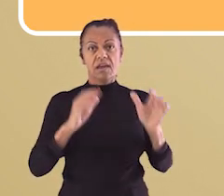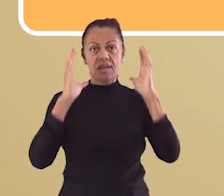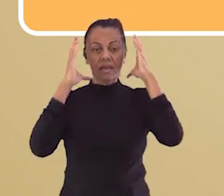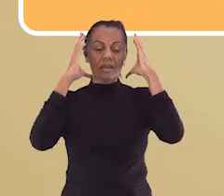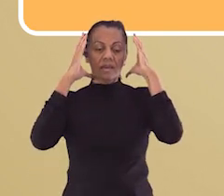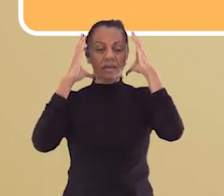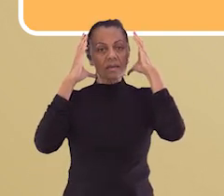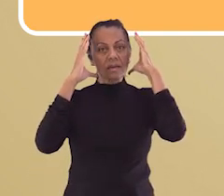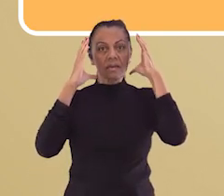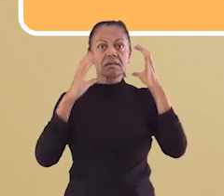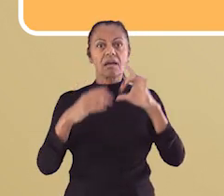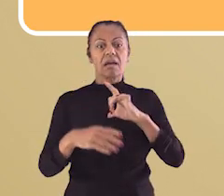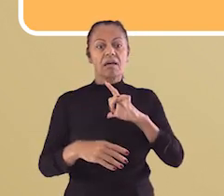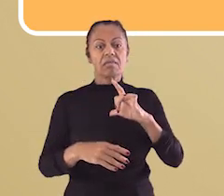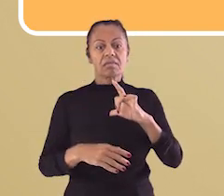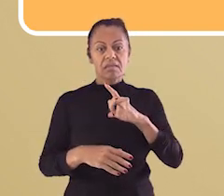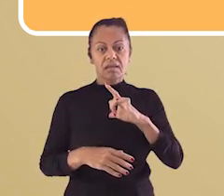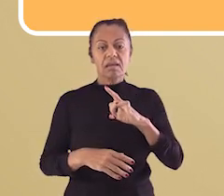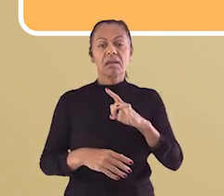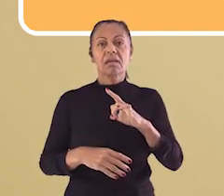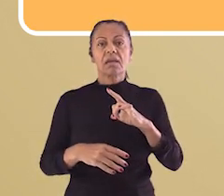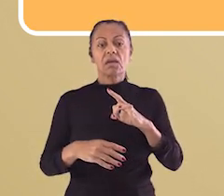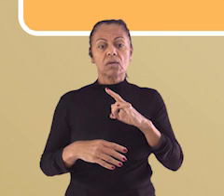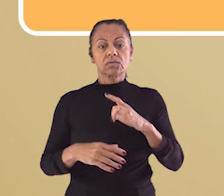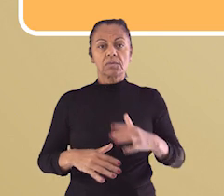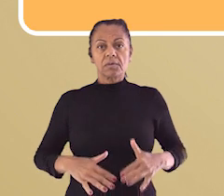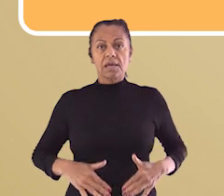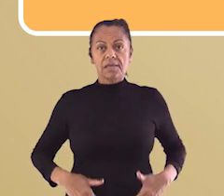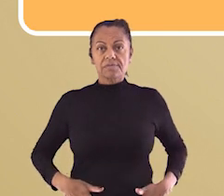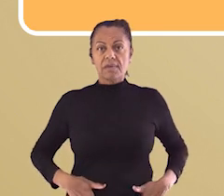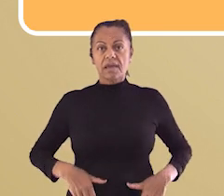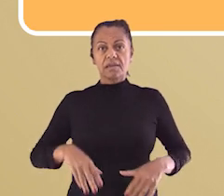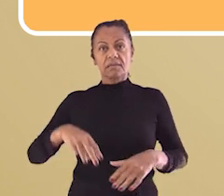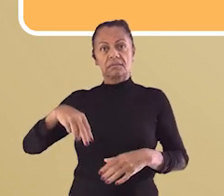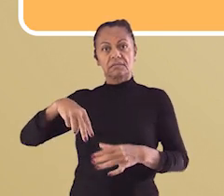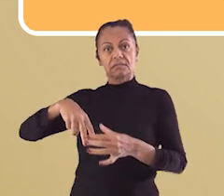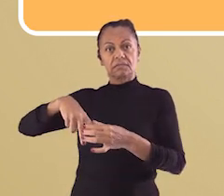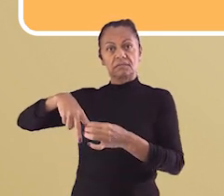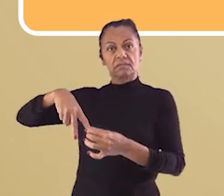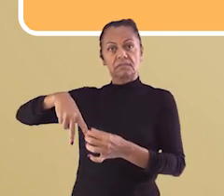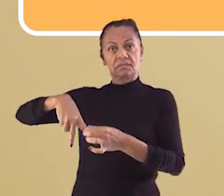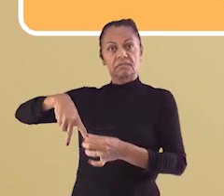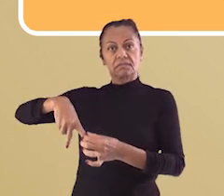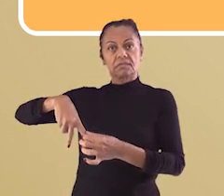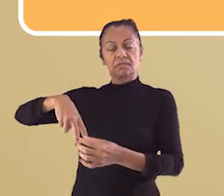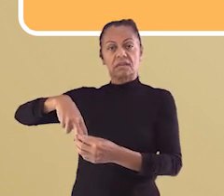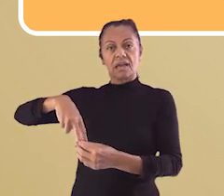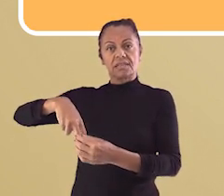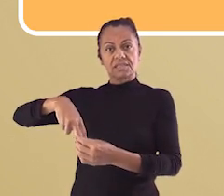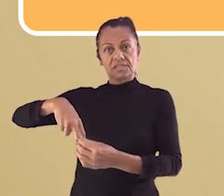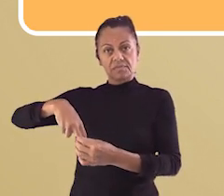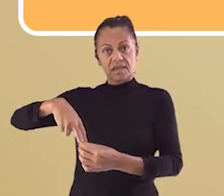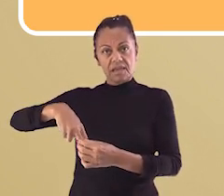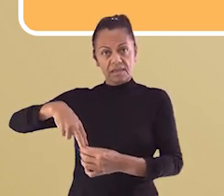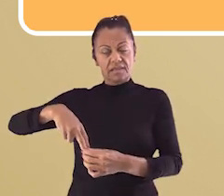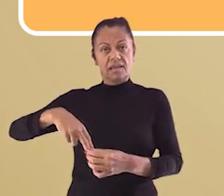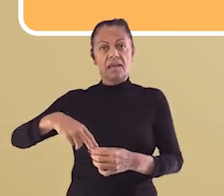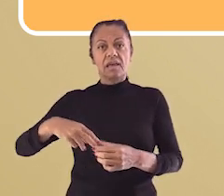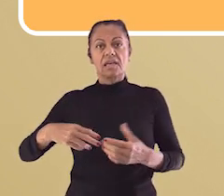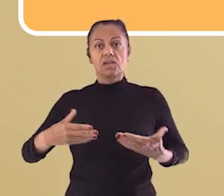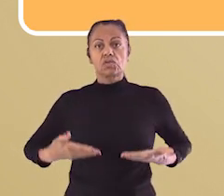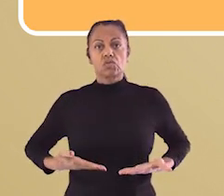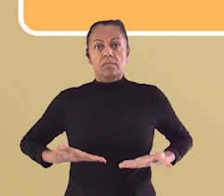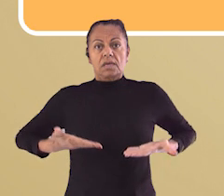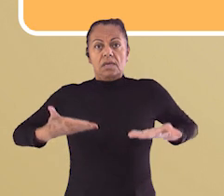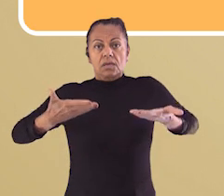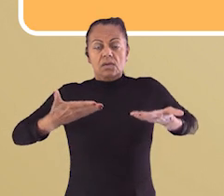de esqueleto axial. Já os membros inferiores, que são as nossas pernas, e os membros superiores, que